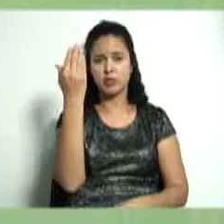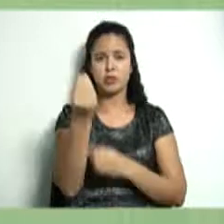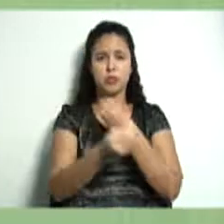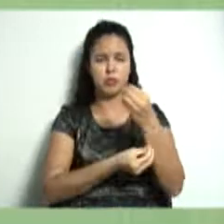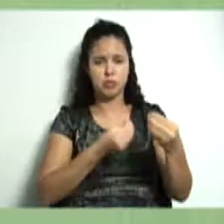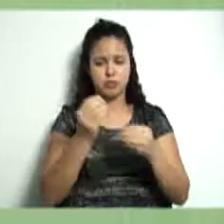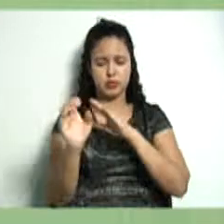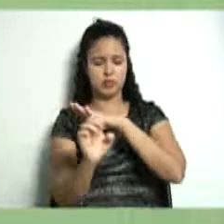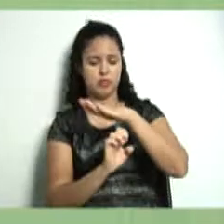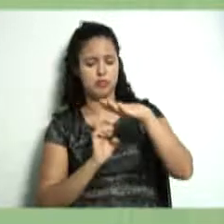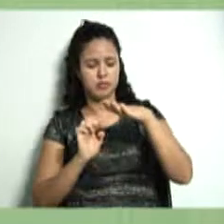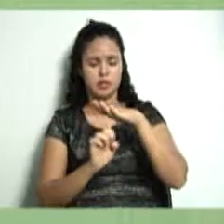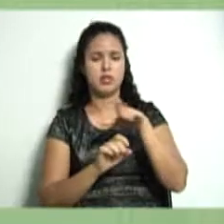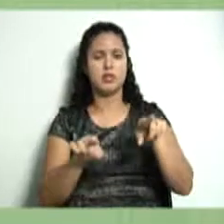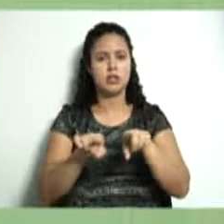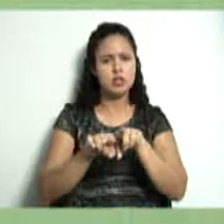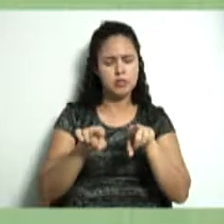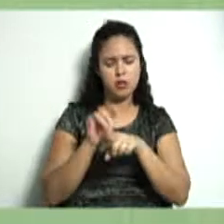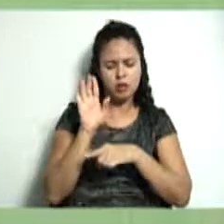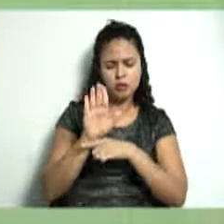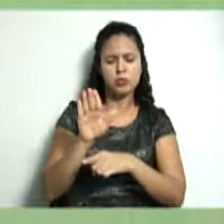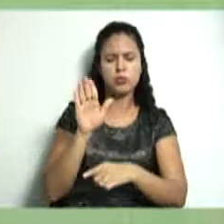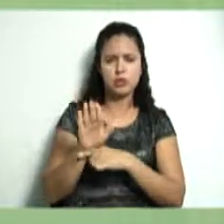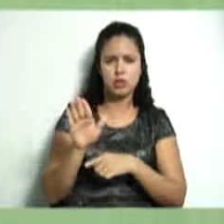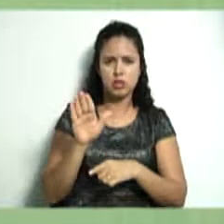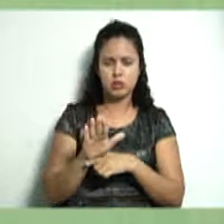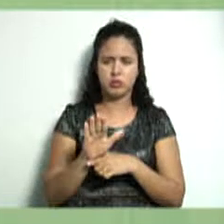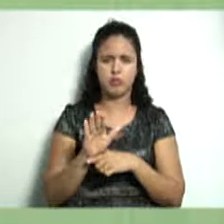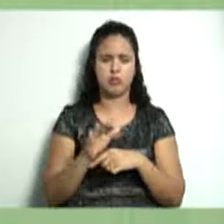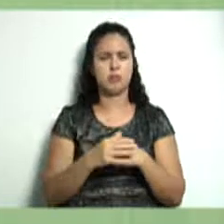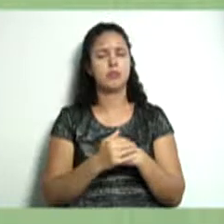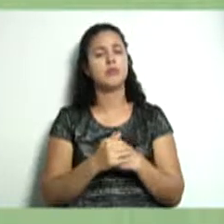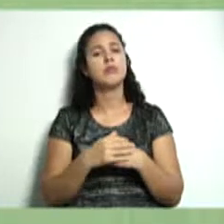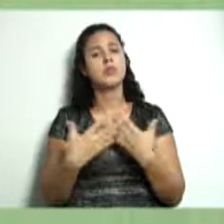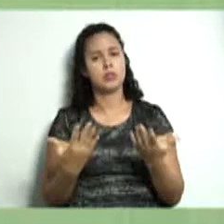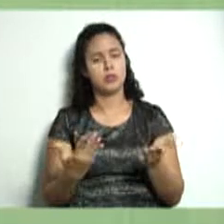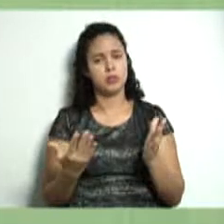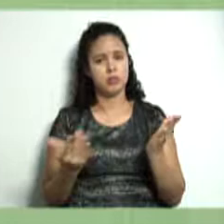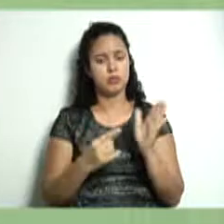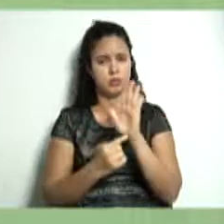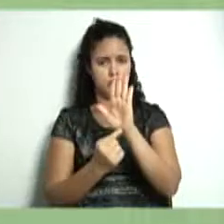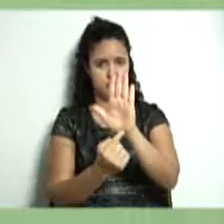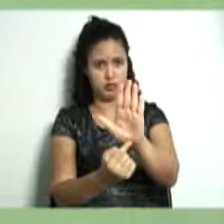e participar. Então, trago